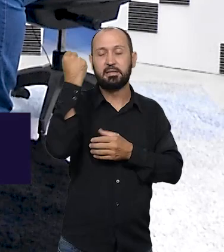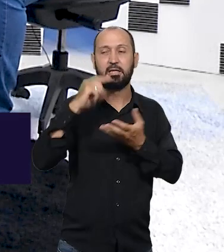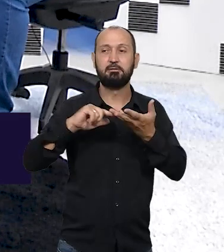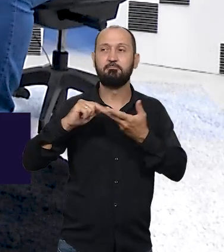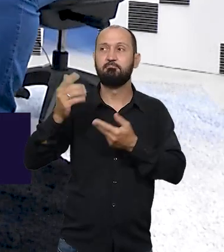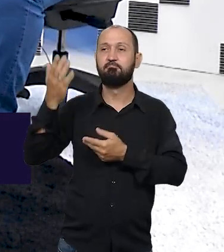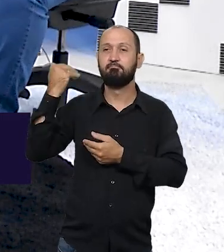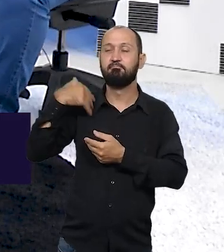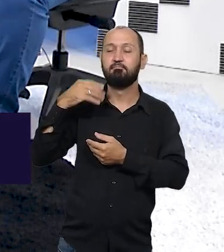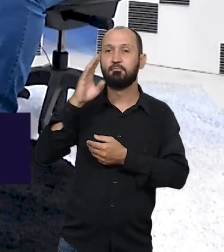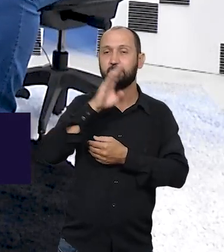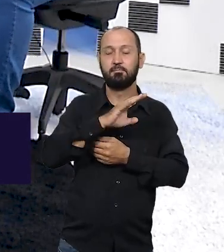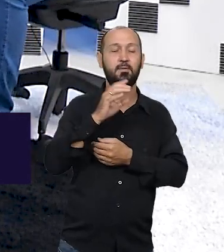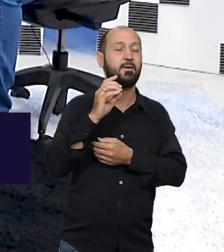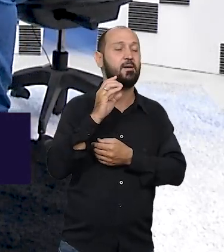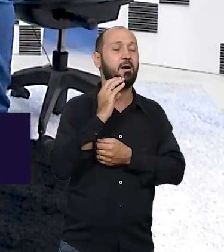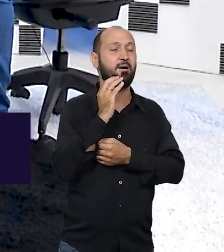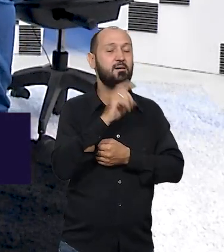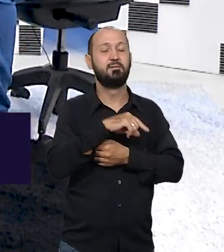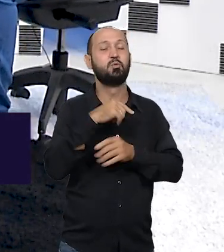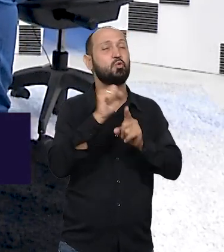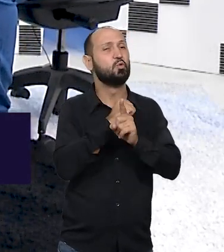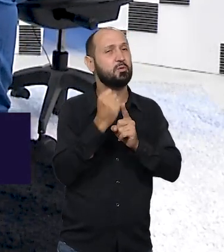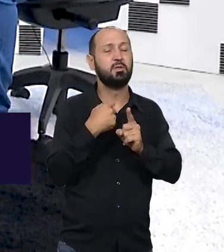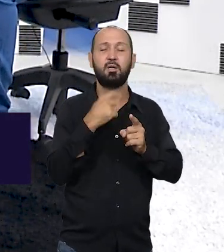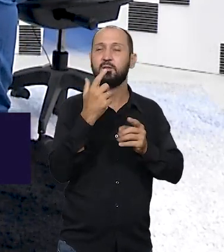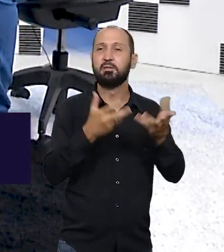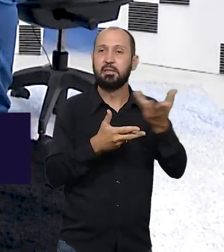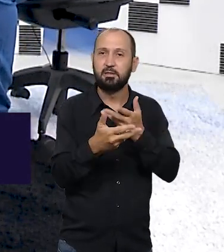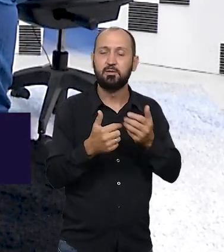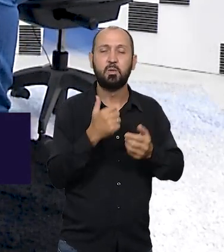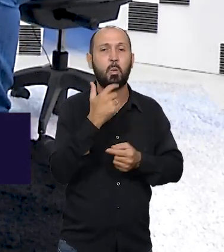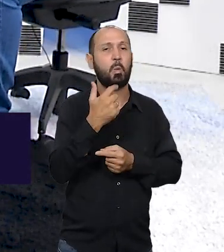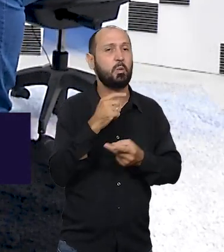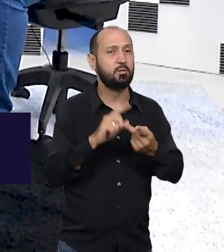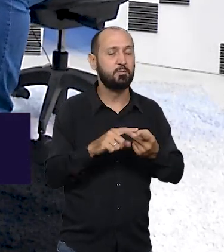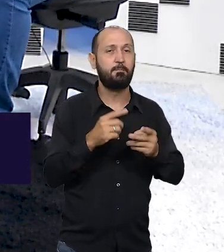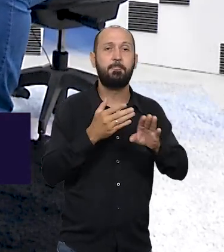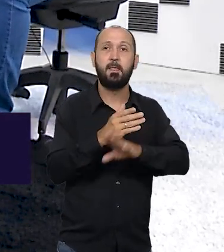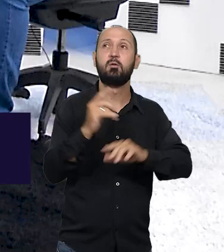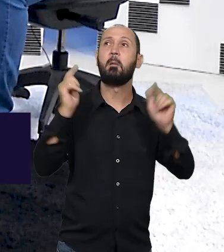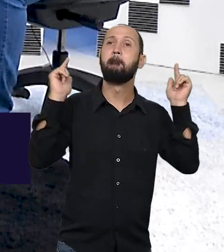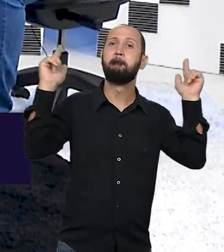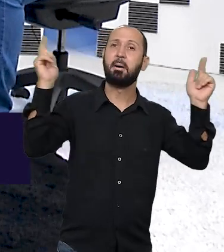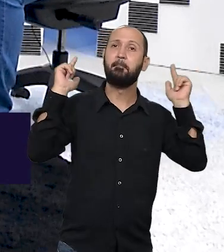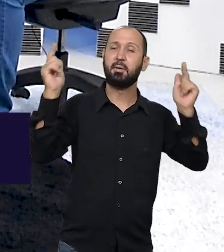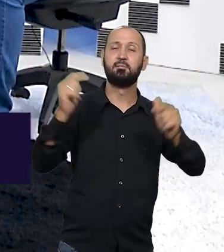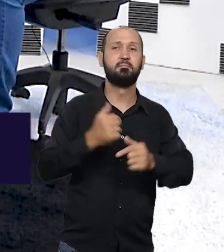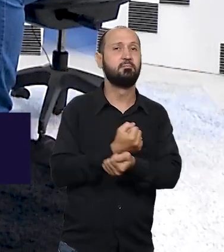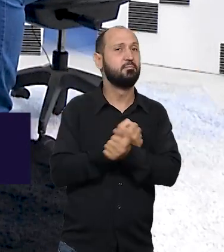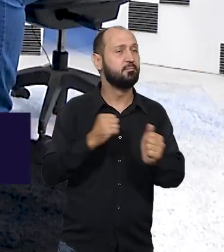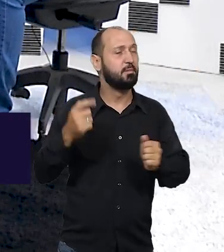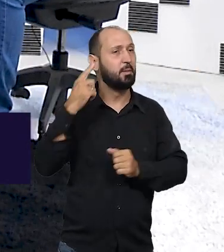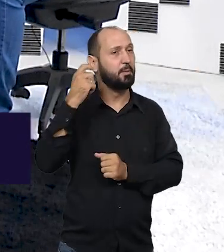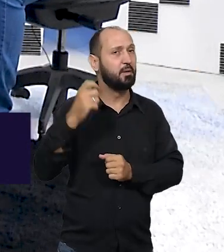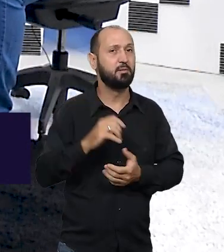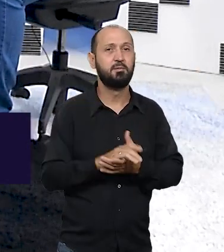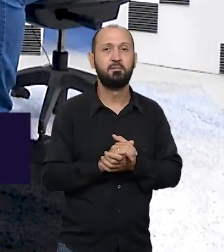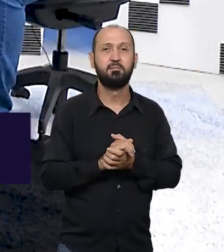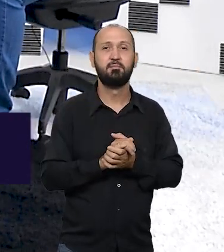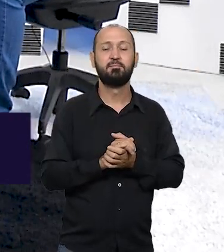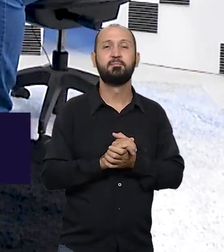consegue interagir, não consegue ir numa balada, né? Por causa do som, não consegue arranjar namoradas,